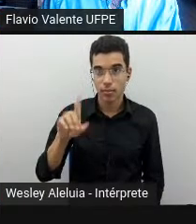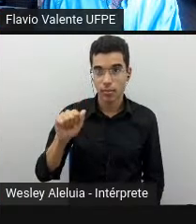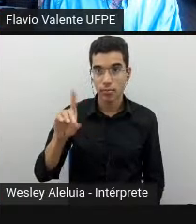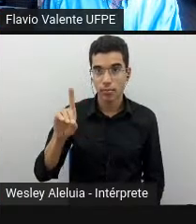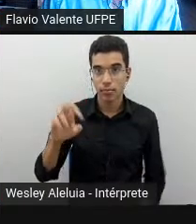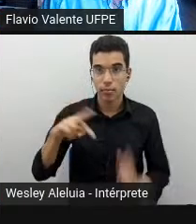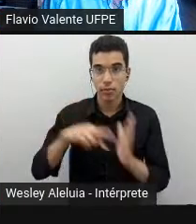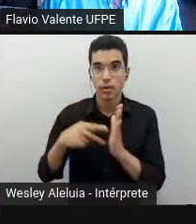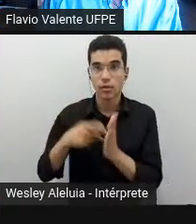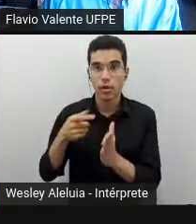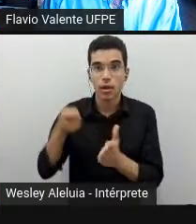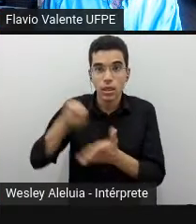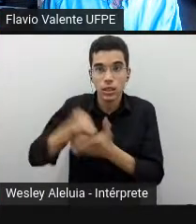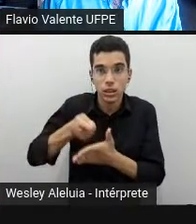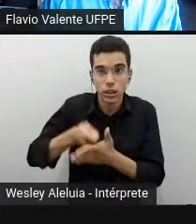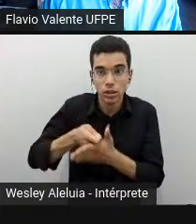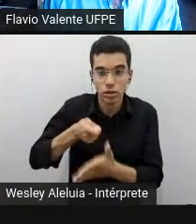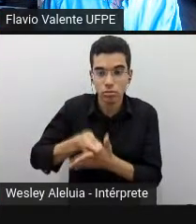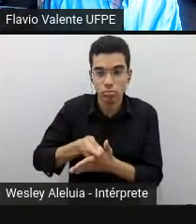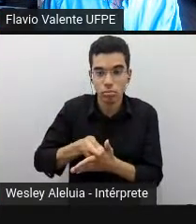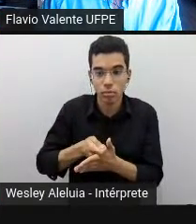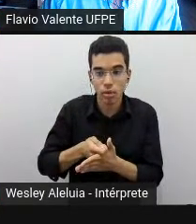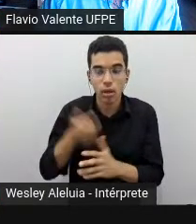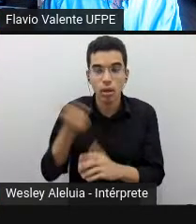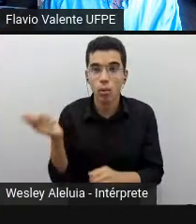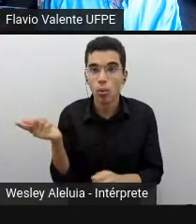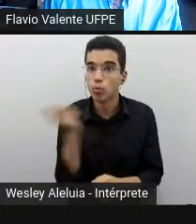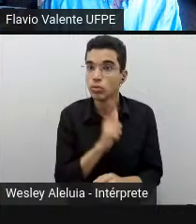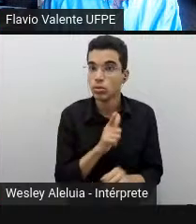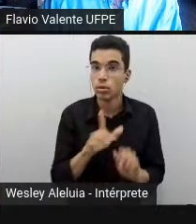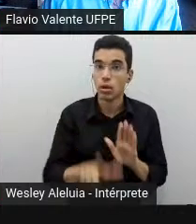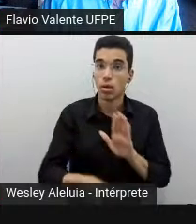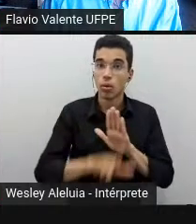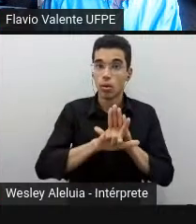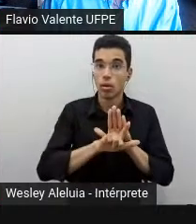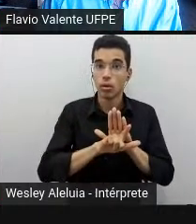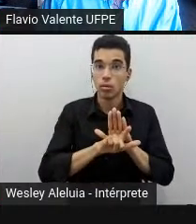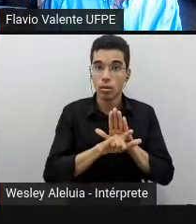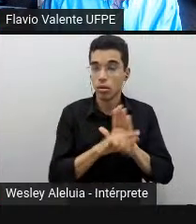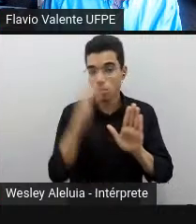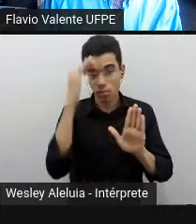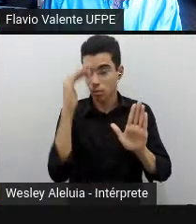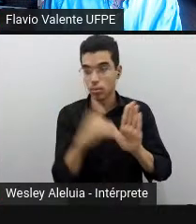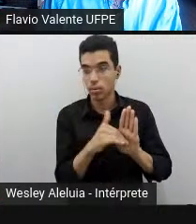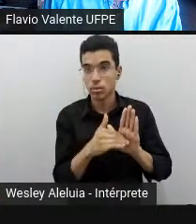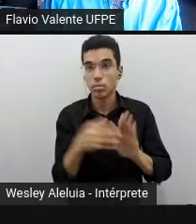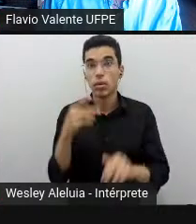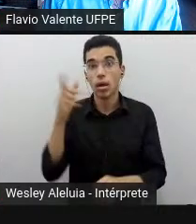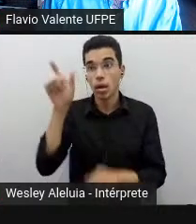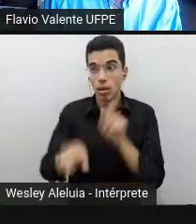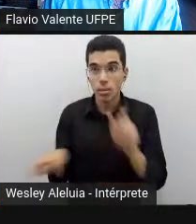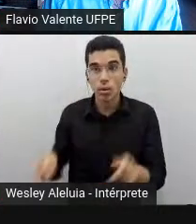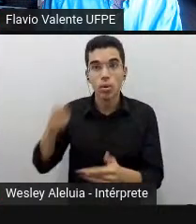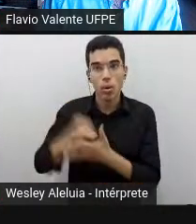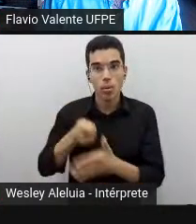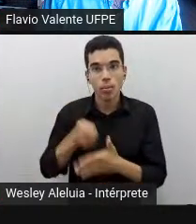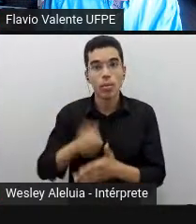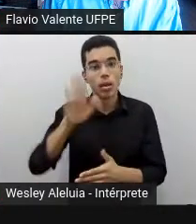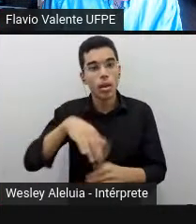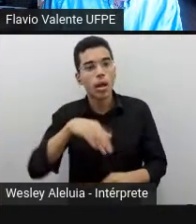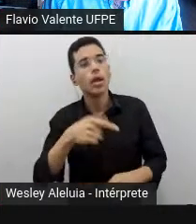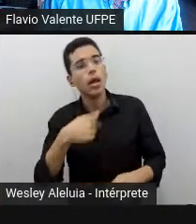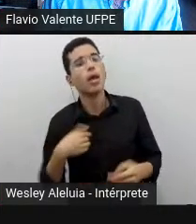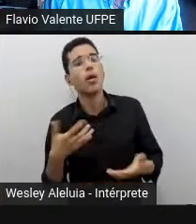cumprido. E o Estado tem a obrigação de garantir condições para que a pessoa possa fazer isso de maneira mais rápida